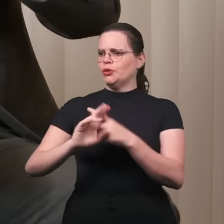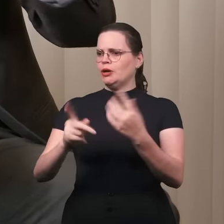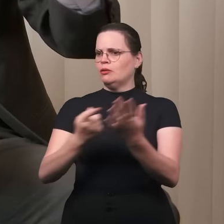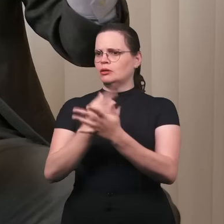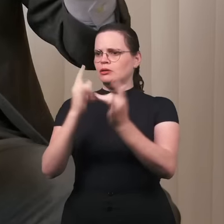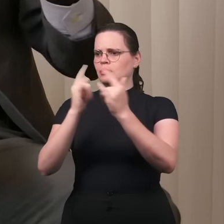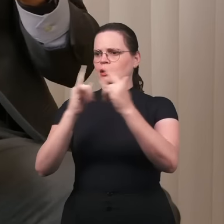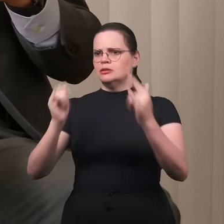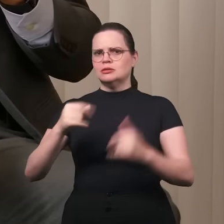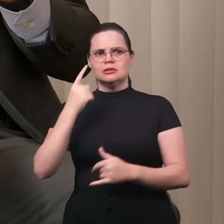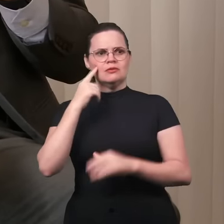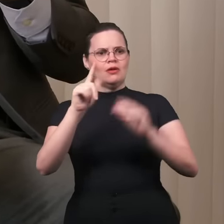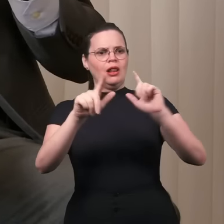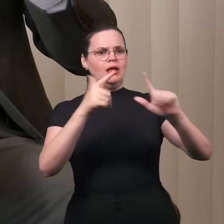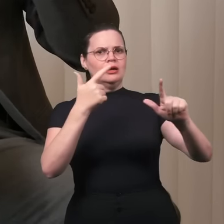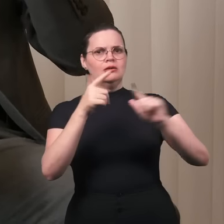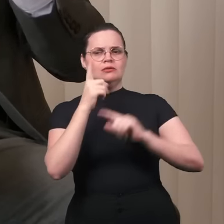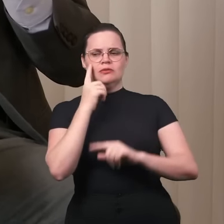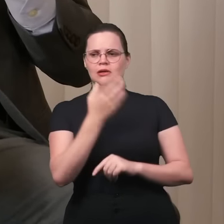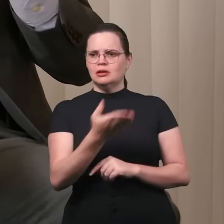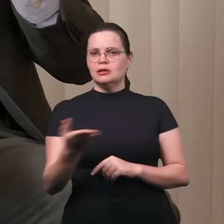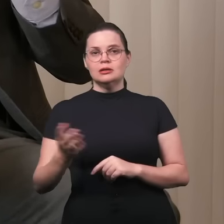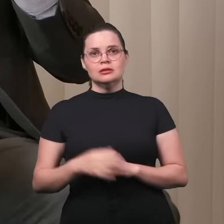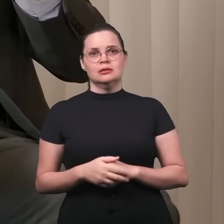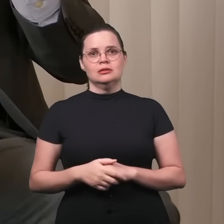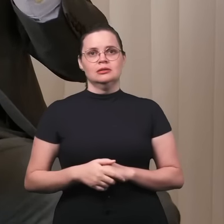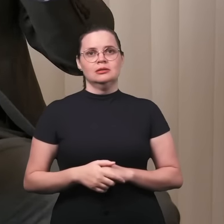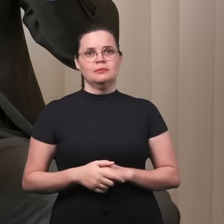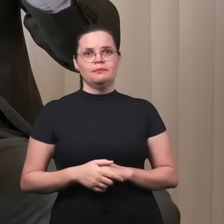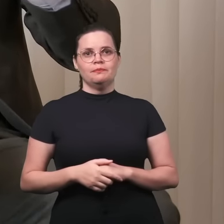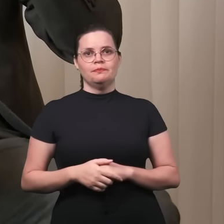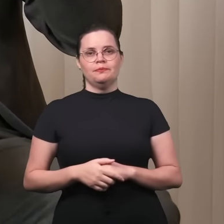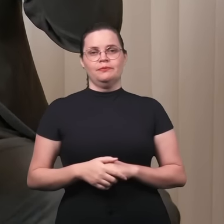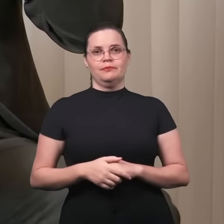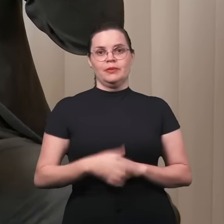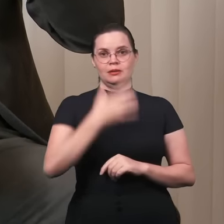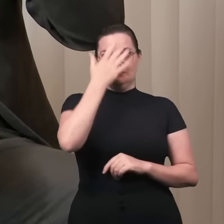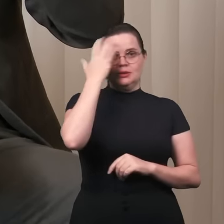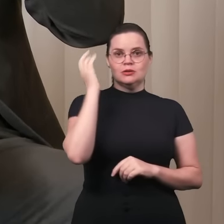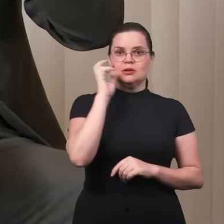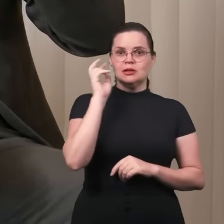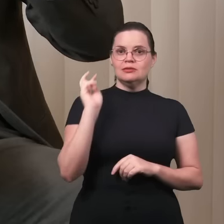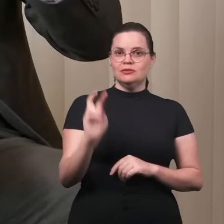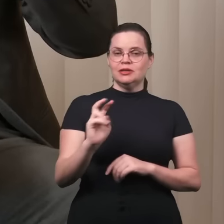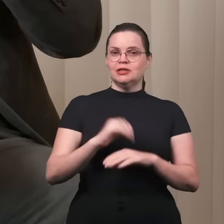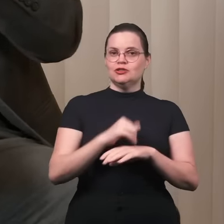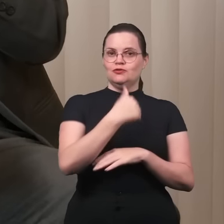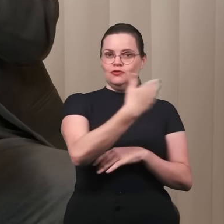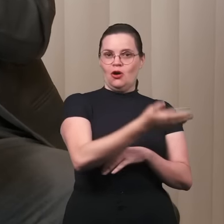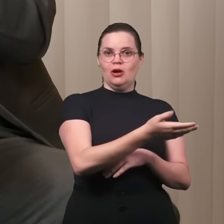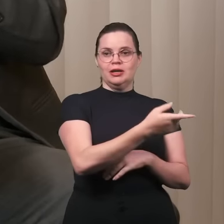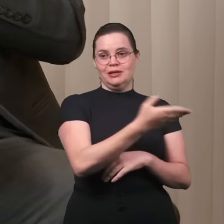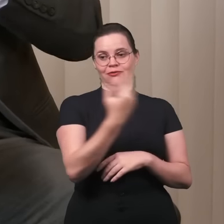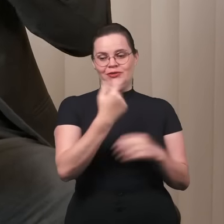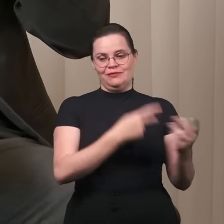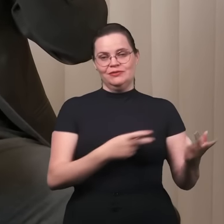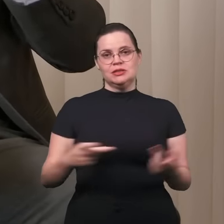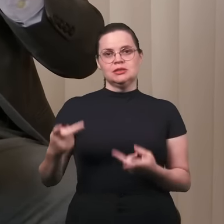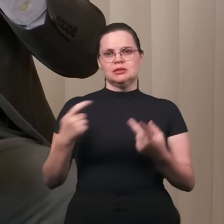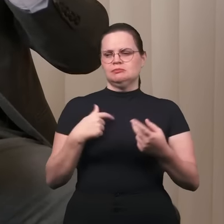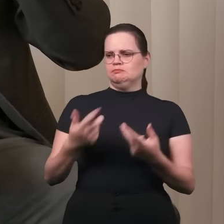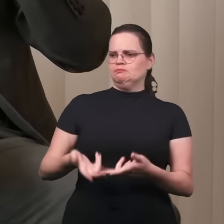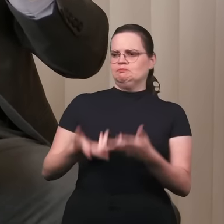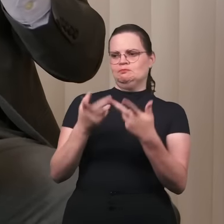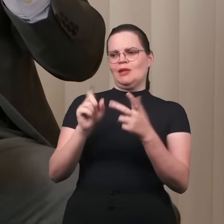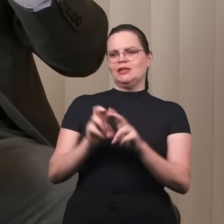o levita. Então, aquele que via de fora entendia, olha, Jerusalém é diferente. O pastor Emerson falou, é a